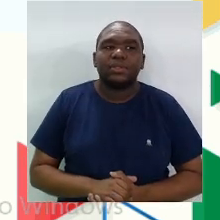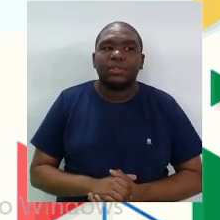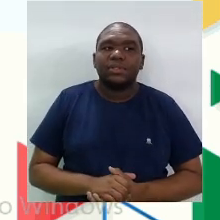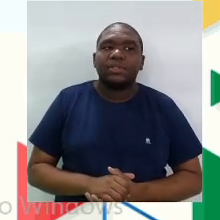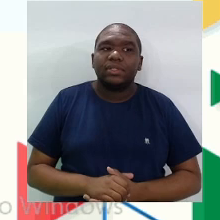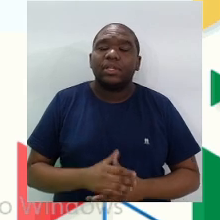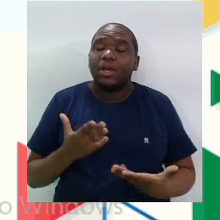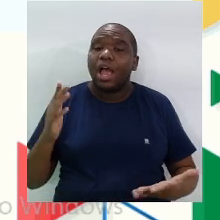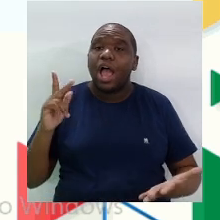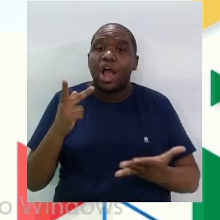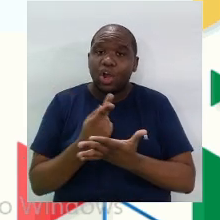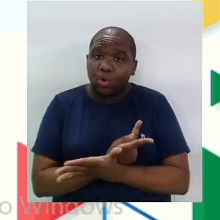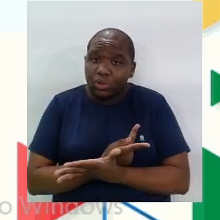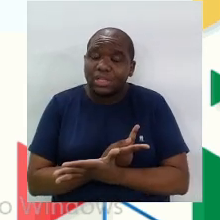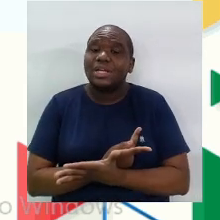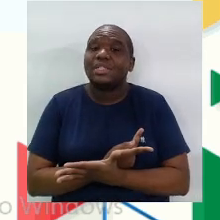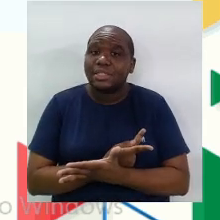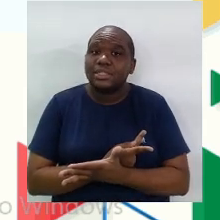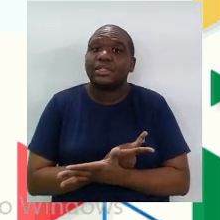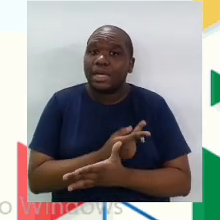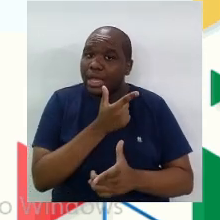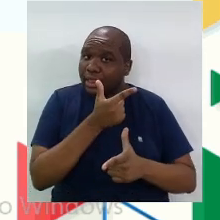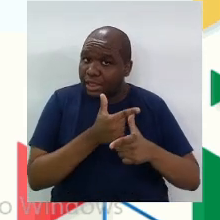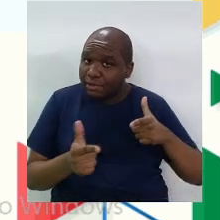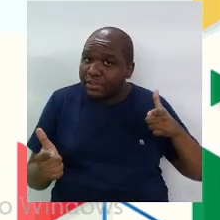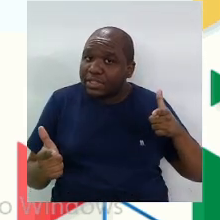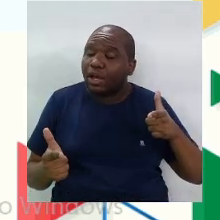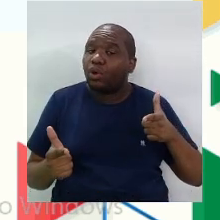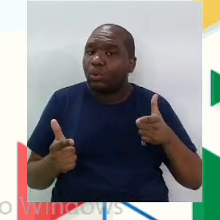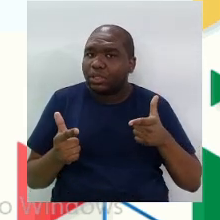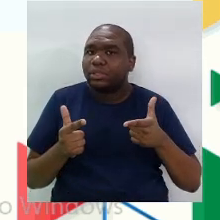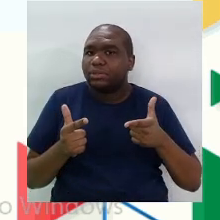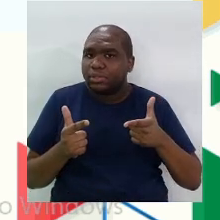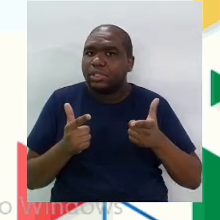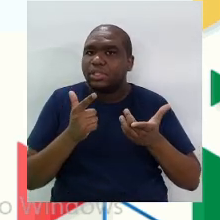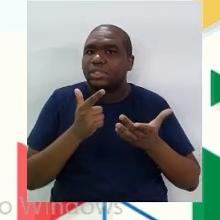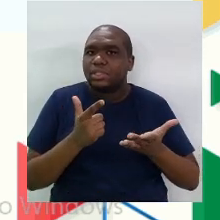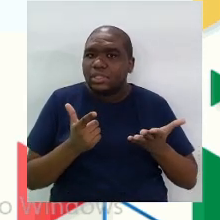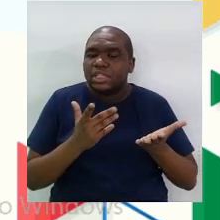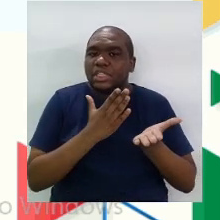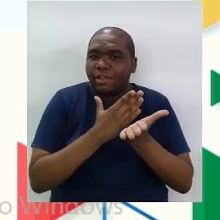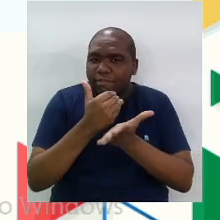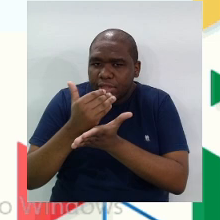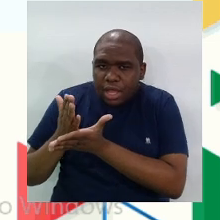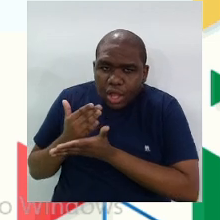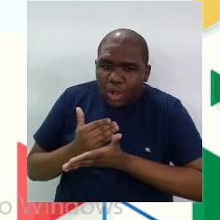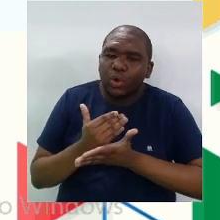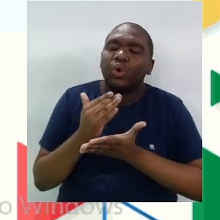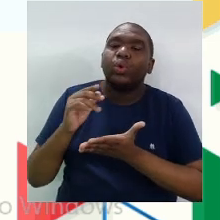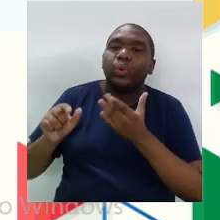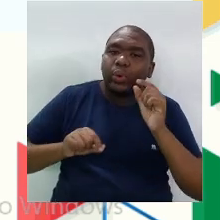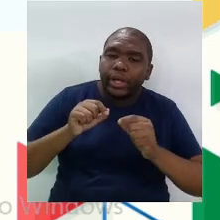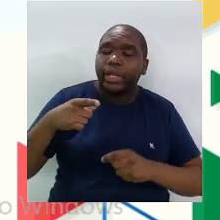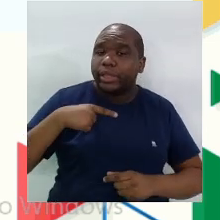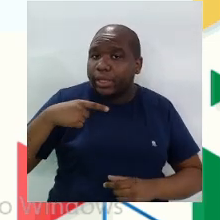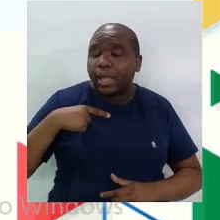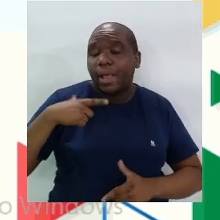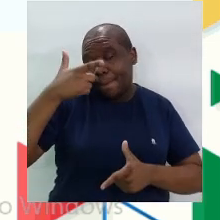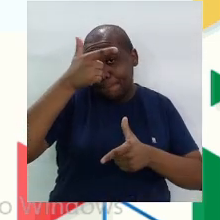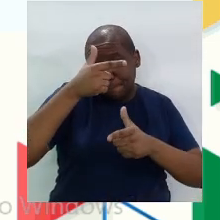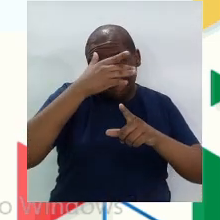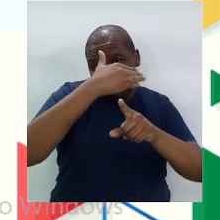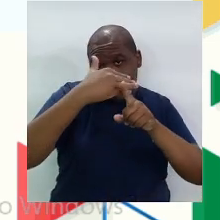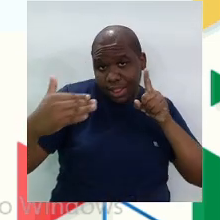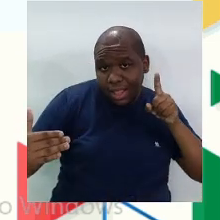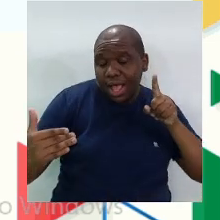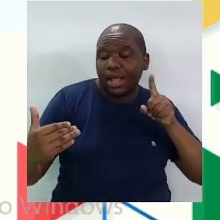daí ocorre a divisão. O que é que acontece? Cada célula ela vai ter a metade